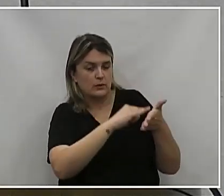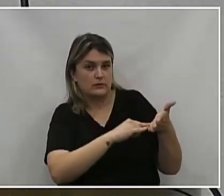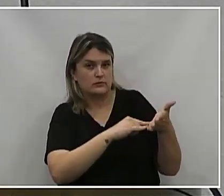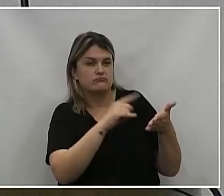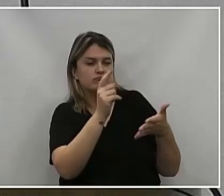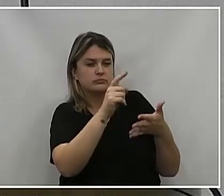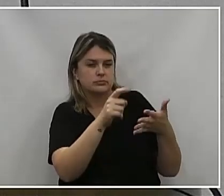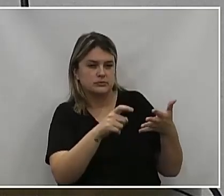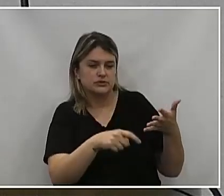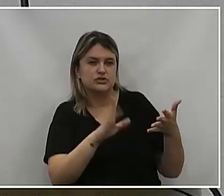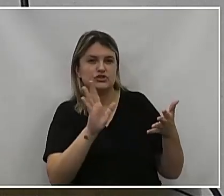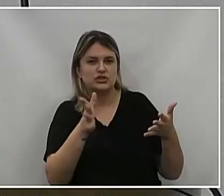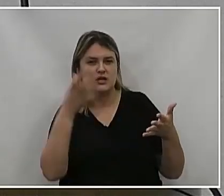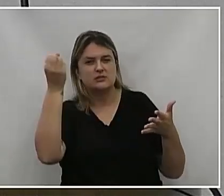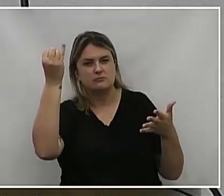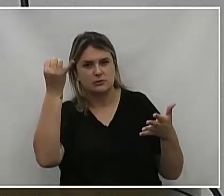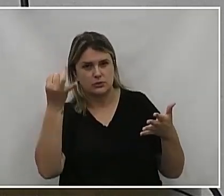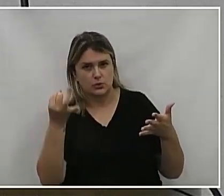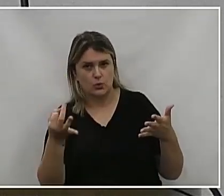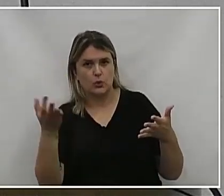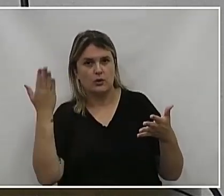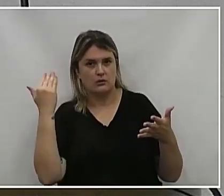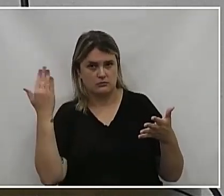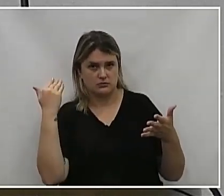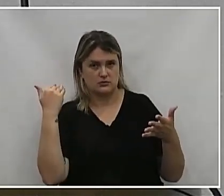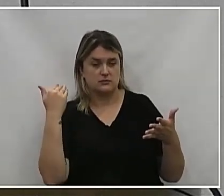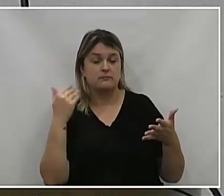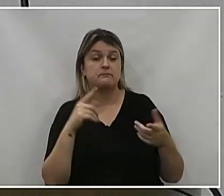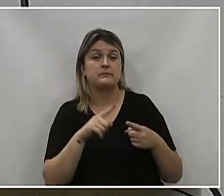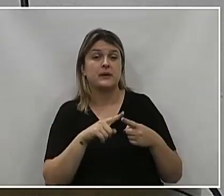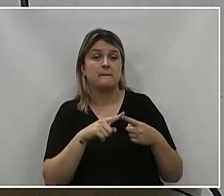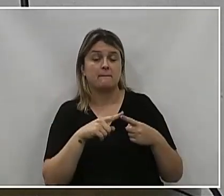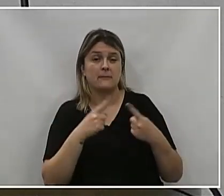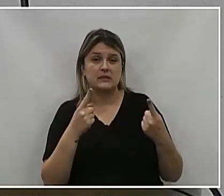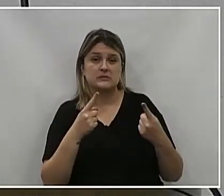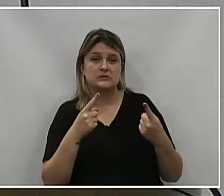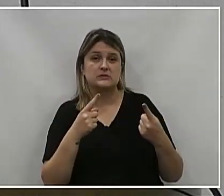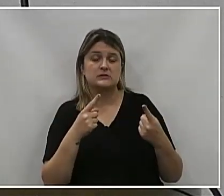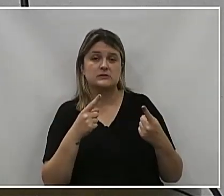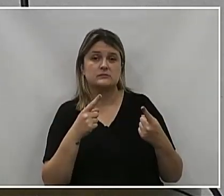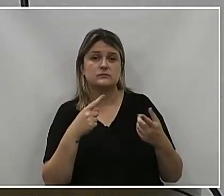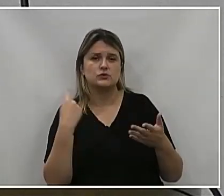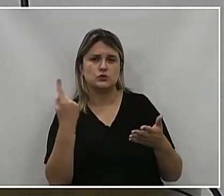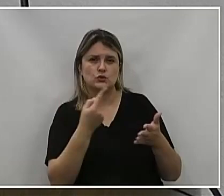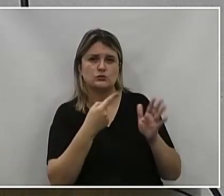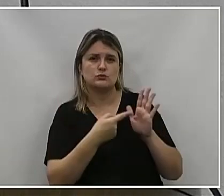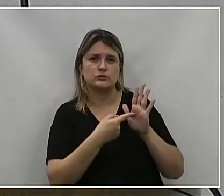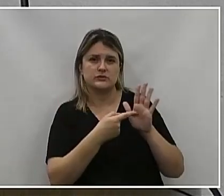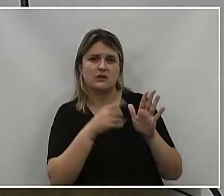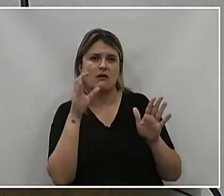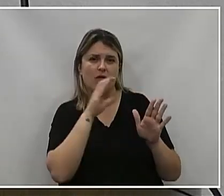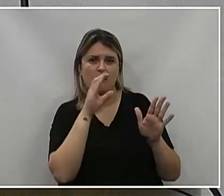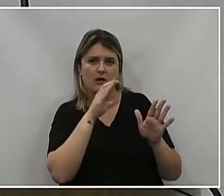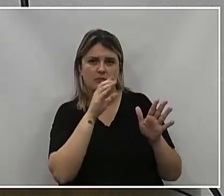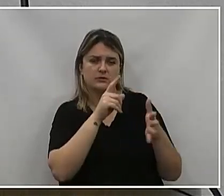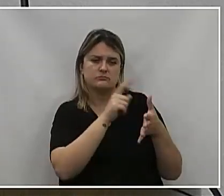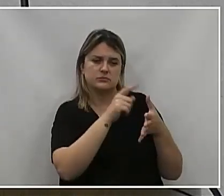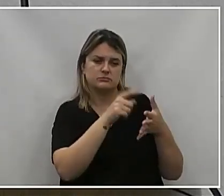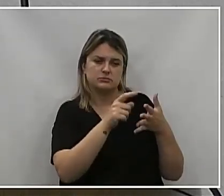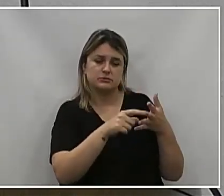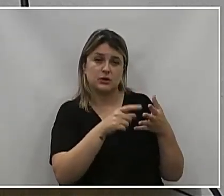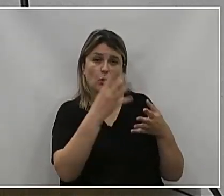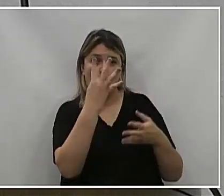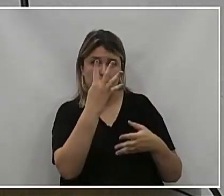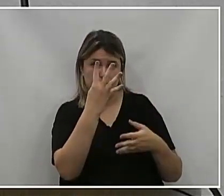Alguns pontos já foram muito bem esclarecidos anteriormente, mas basicamente a gente vai passar aqui rapidamente por todos eles, que são